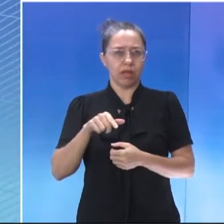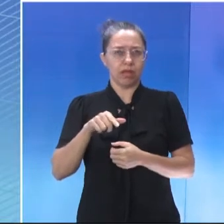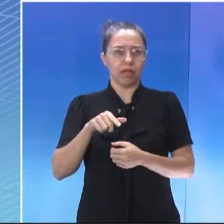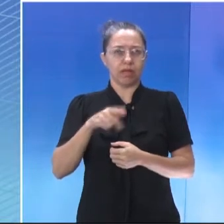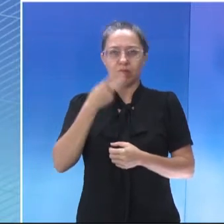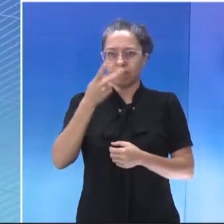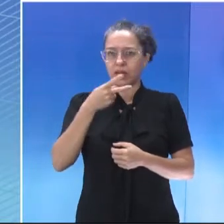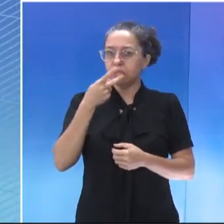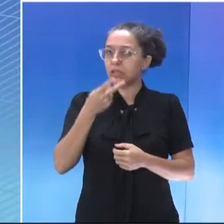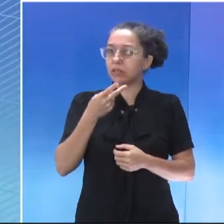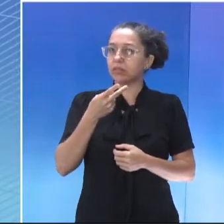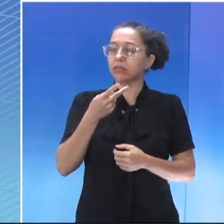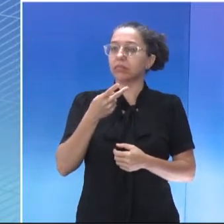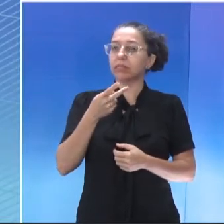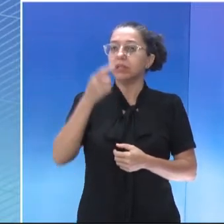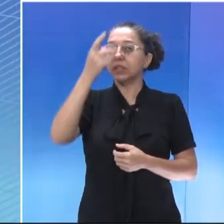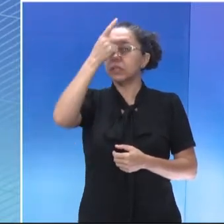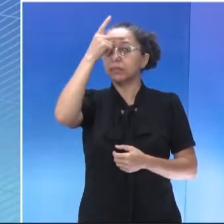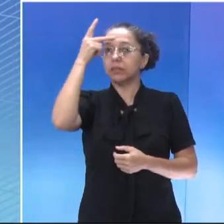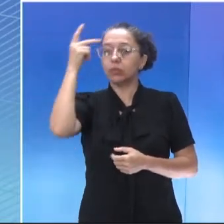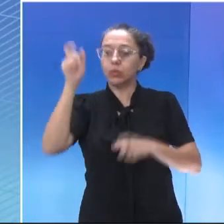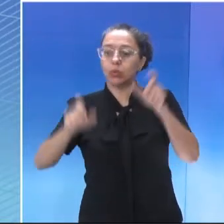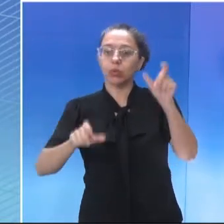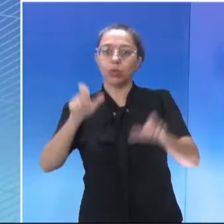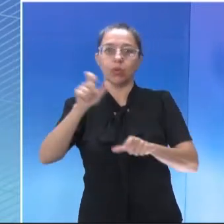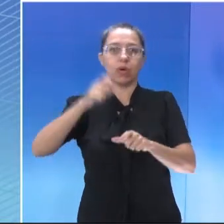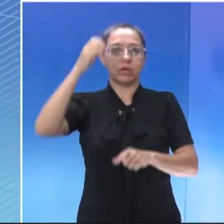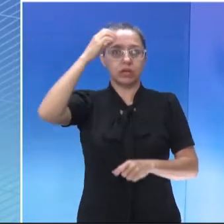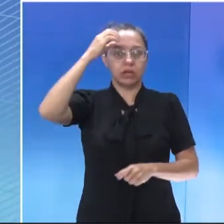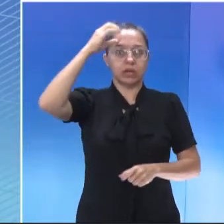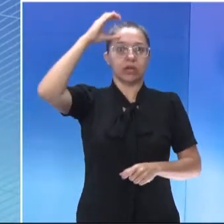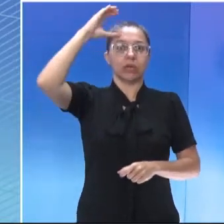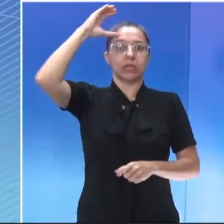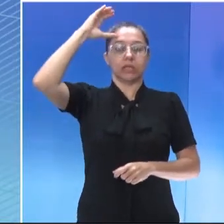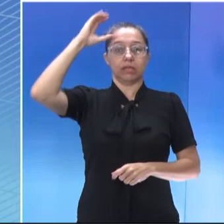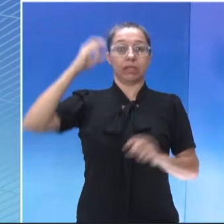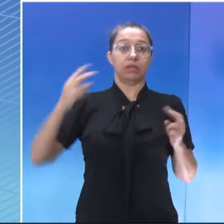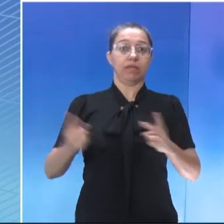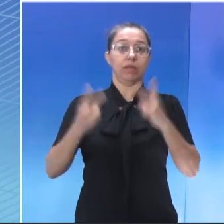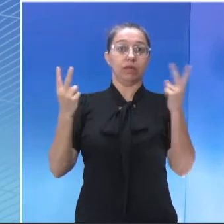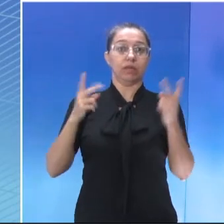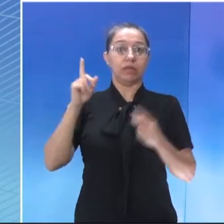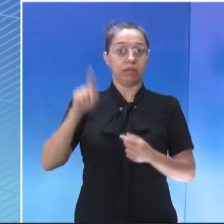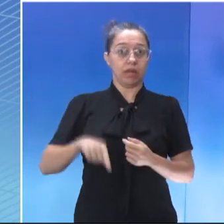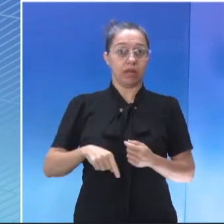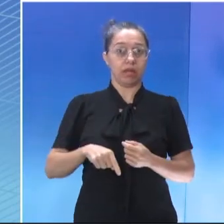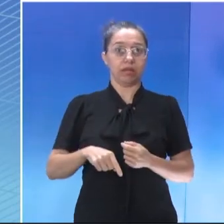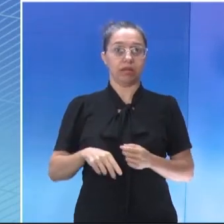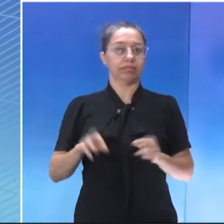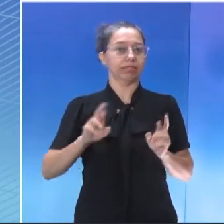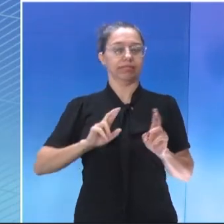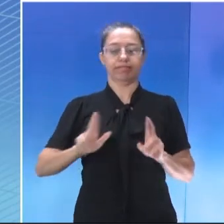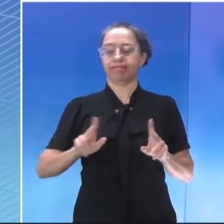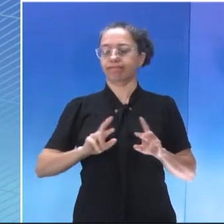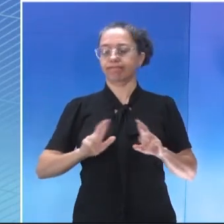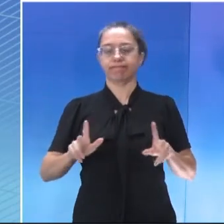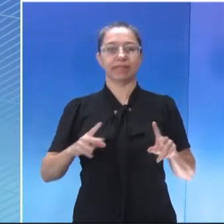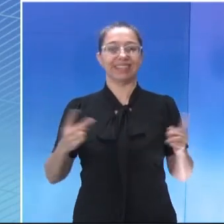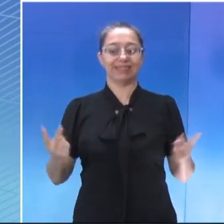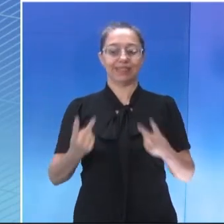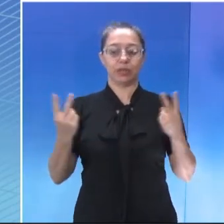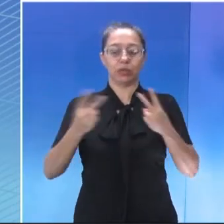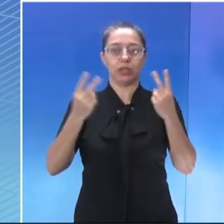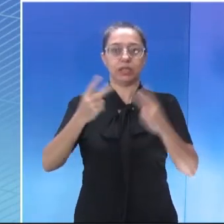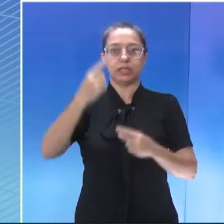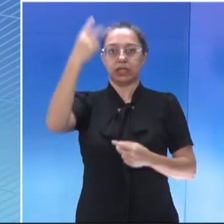está falando que as pessoas estão valorizando o conhecimento, o saber? Não é. Né? Está valorizando a imagem